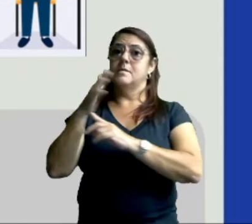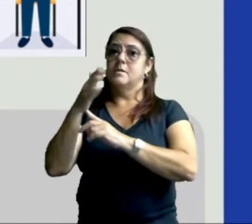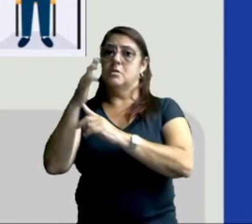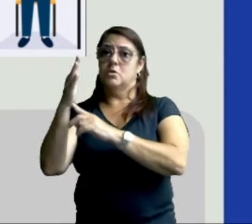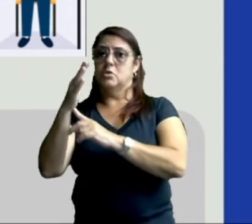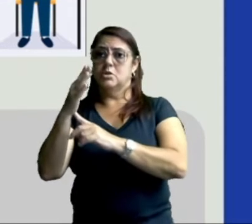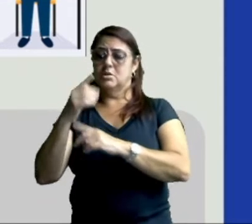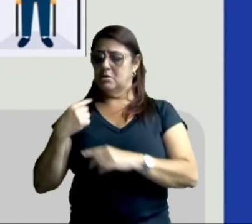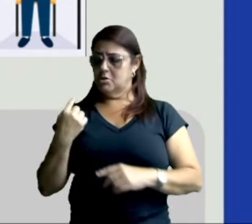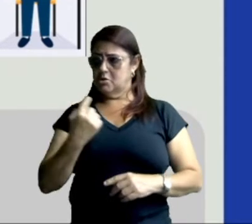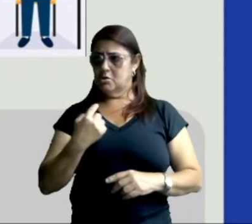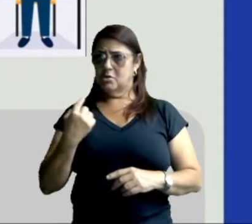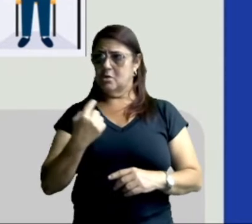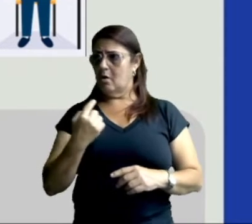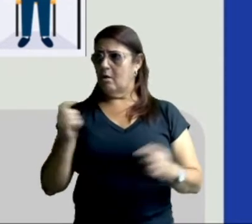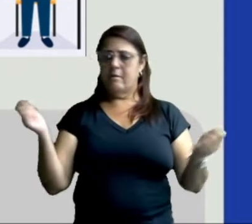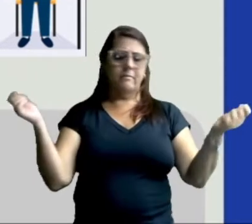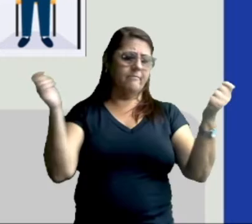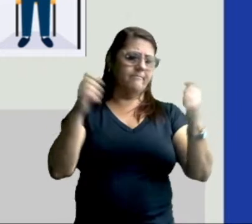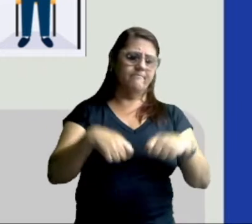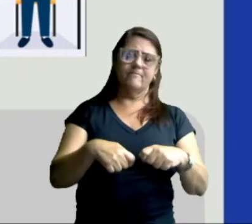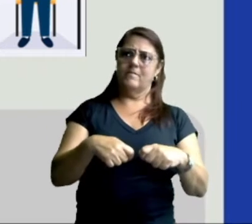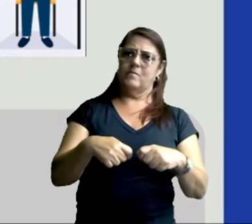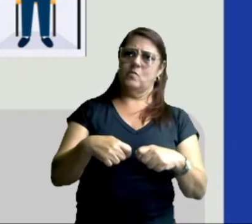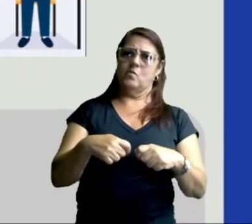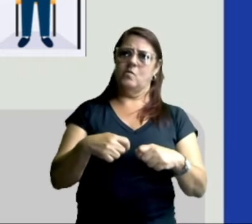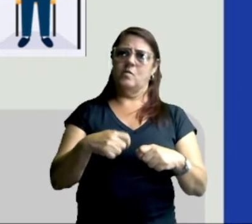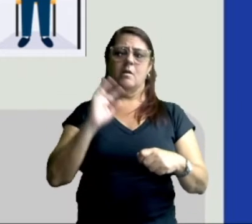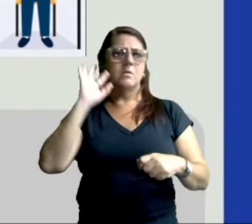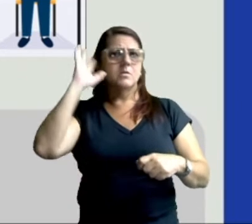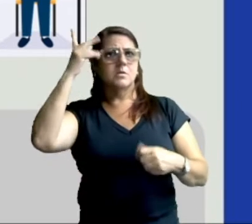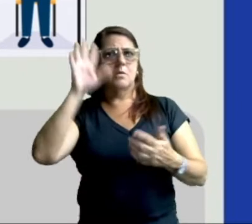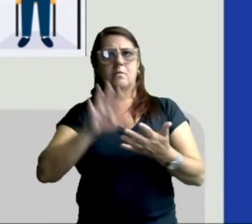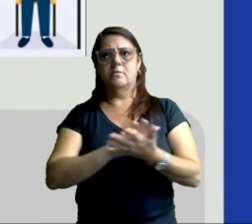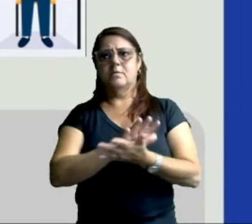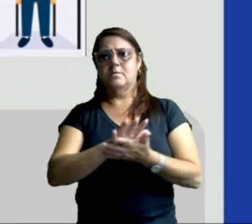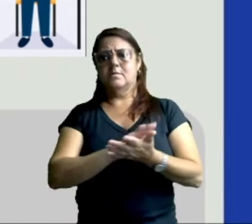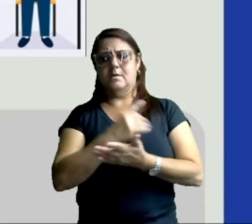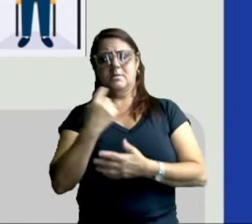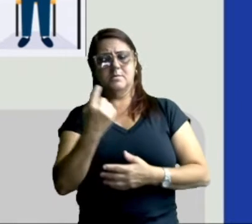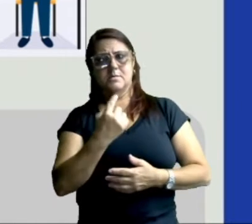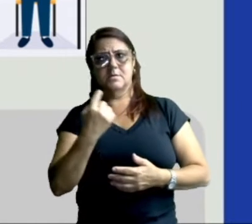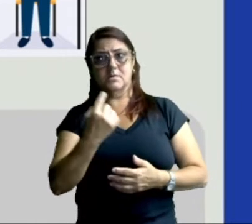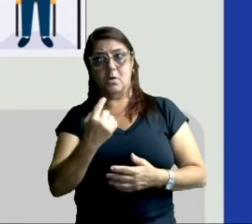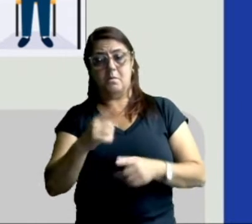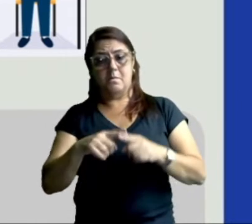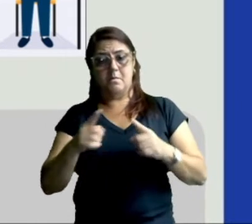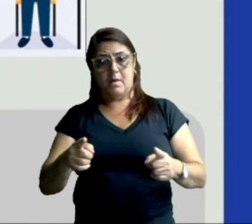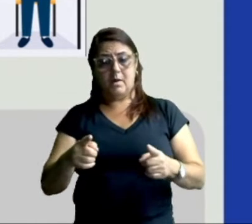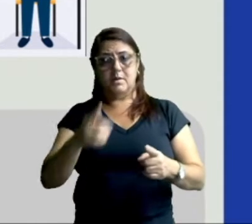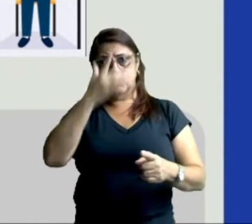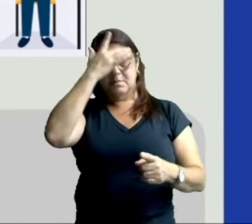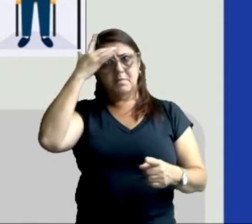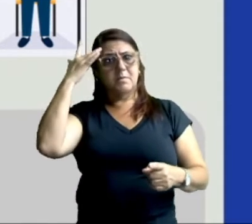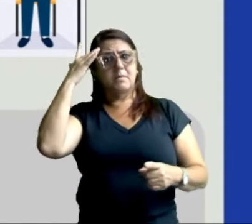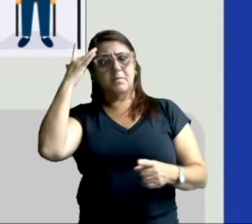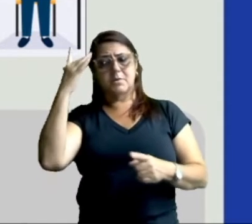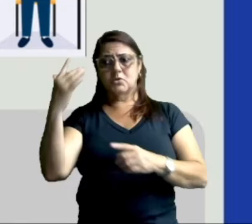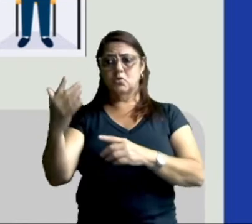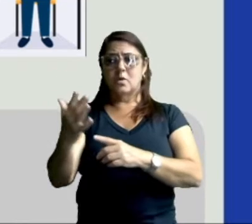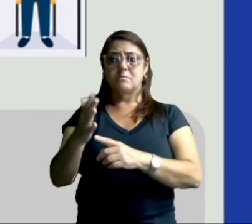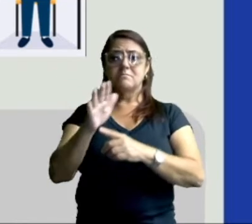si sozinha, ela não vai resolver todos os problemas. Como eu tinha dito para vocês, se a gente pegar um equipamento tecnológico, um